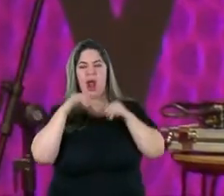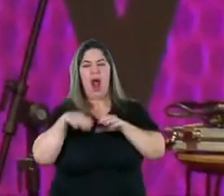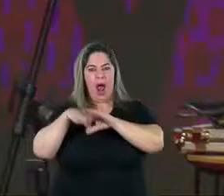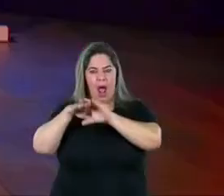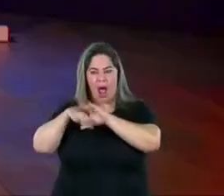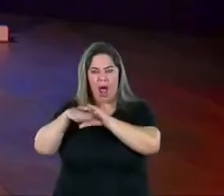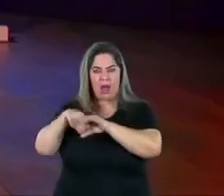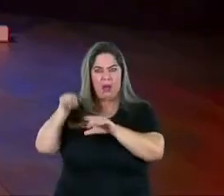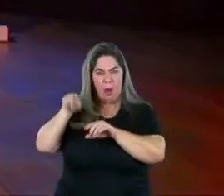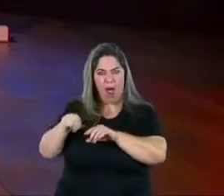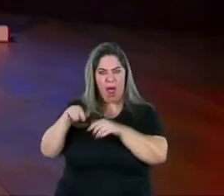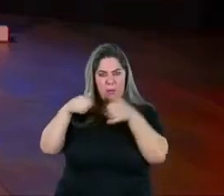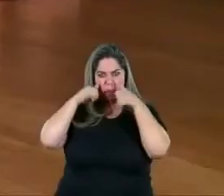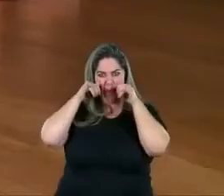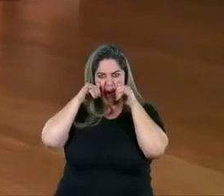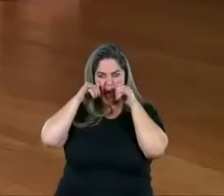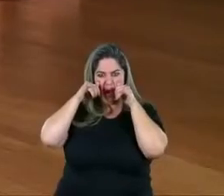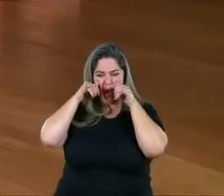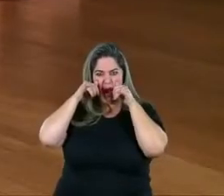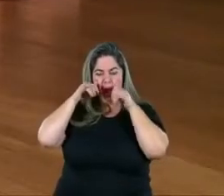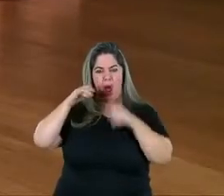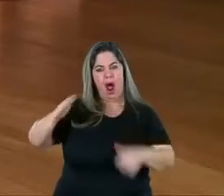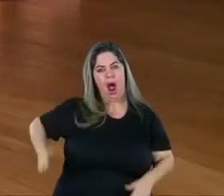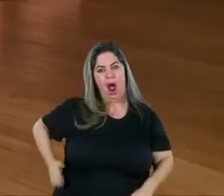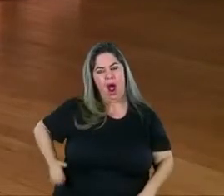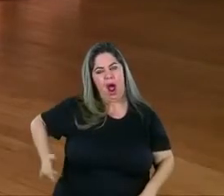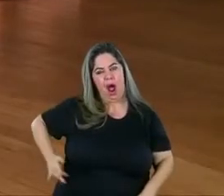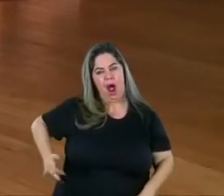de boi não é do boi. A costela de